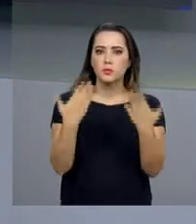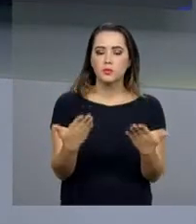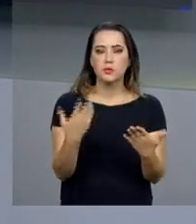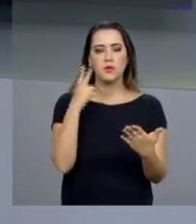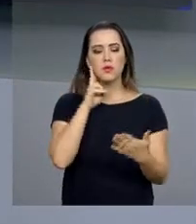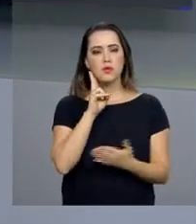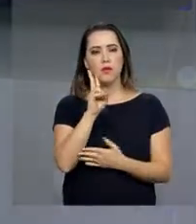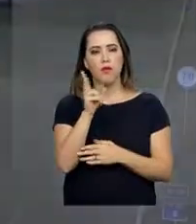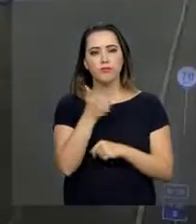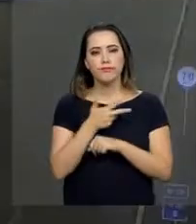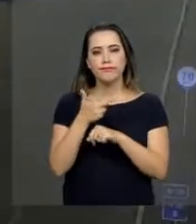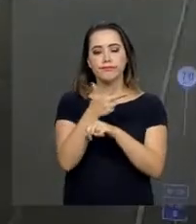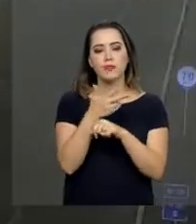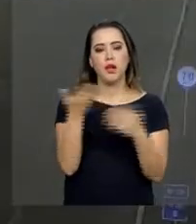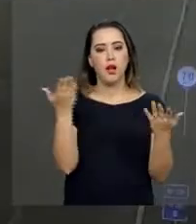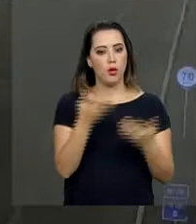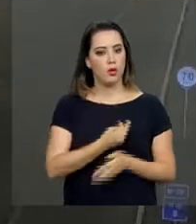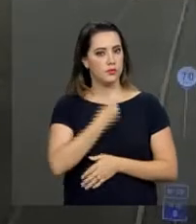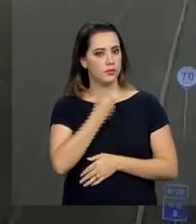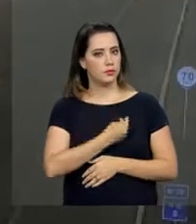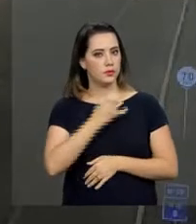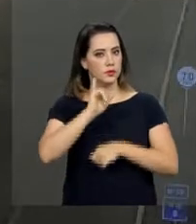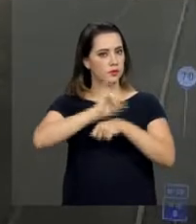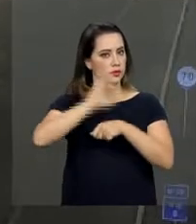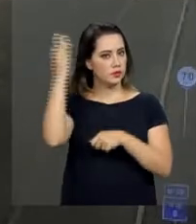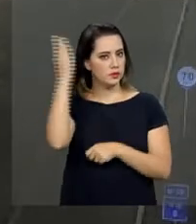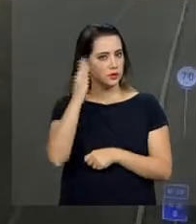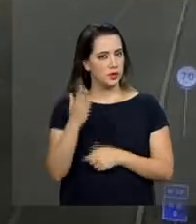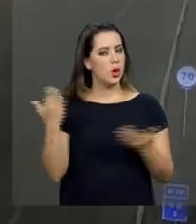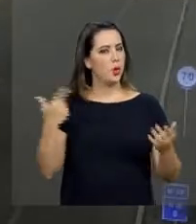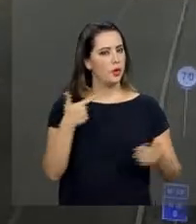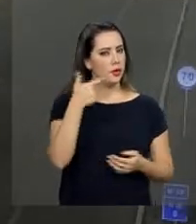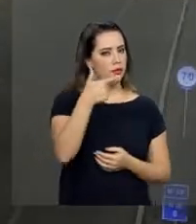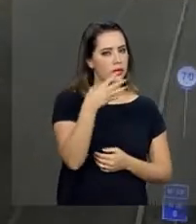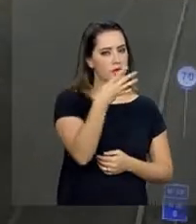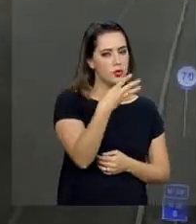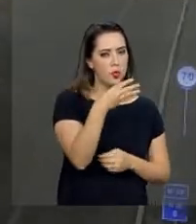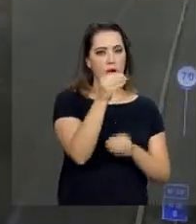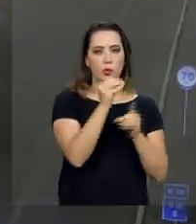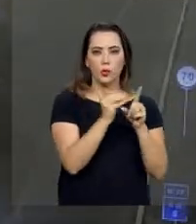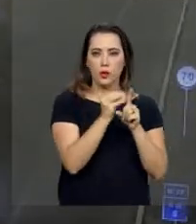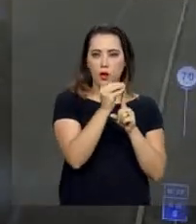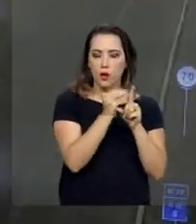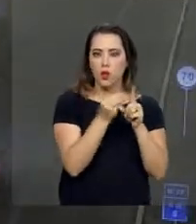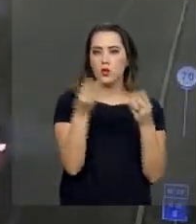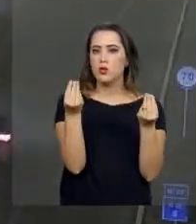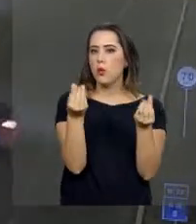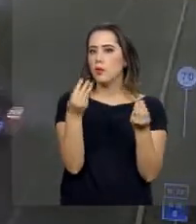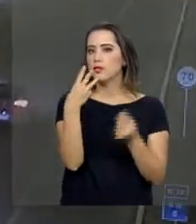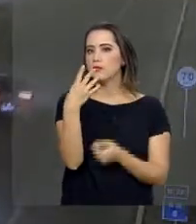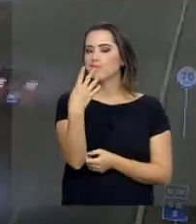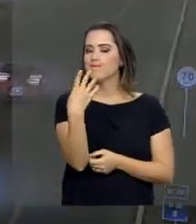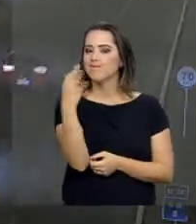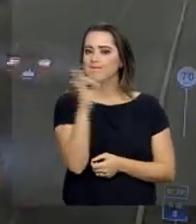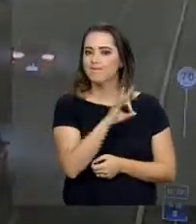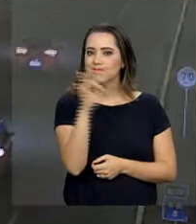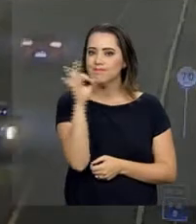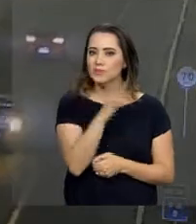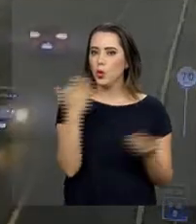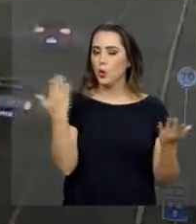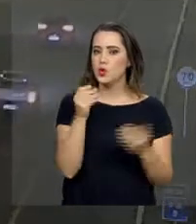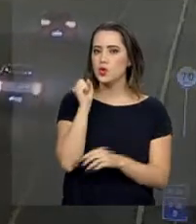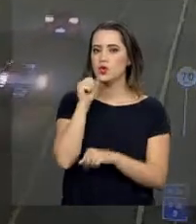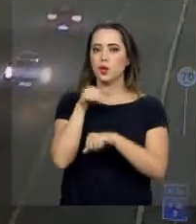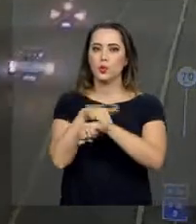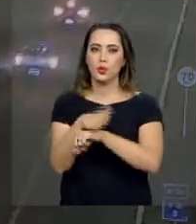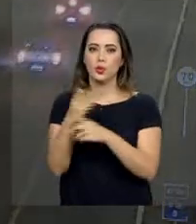imagens ao vivo da capital federal neste momento faz 24 graus ea umidade está em 34 por cento para hoje à noite